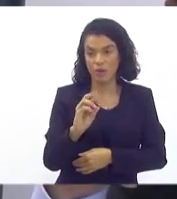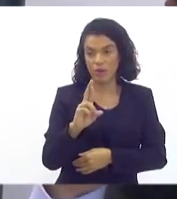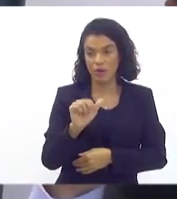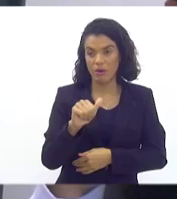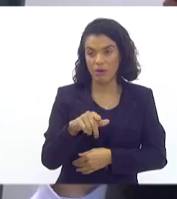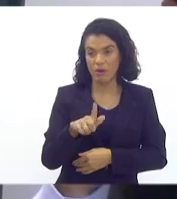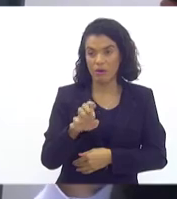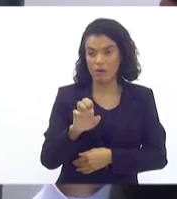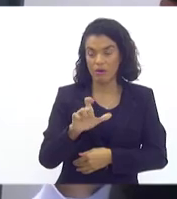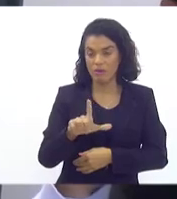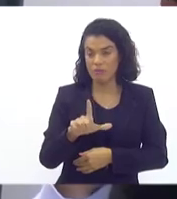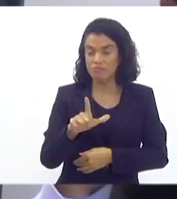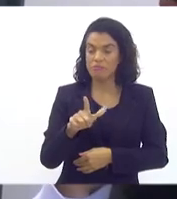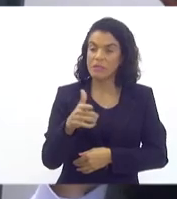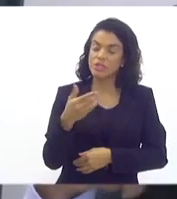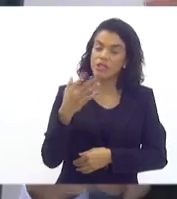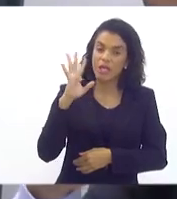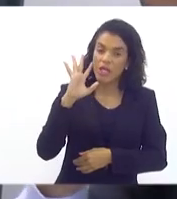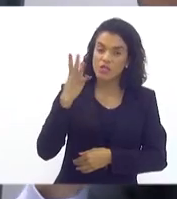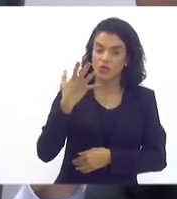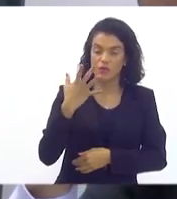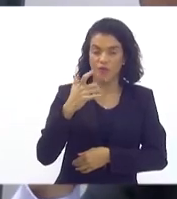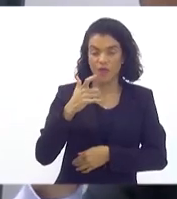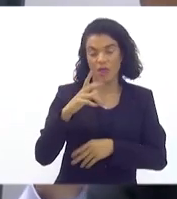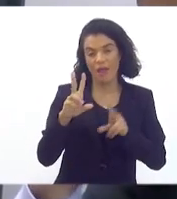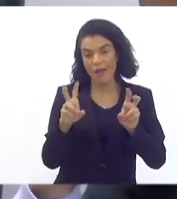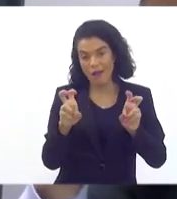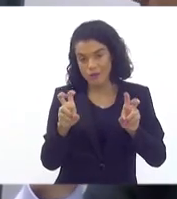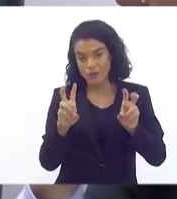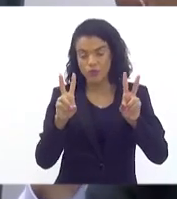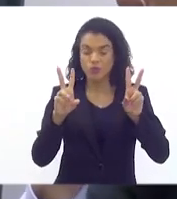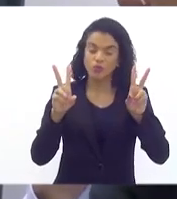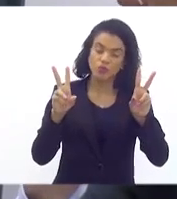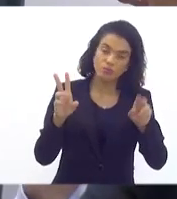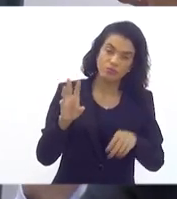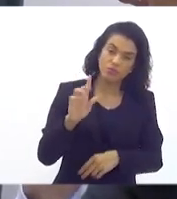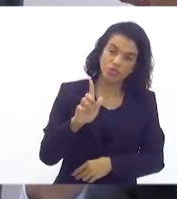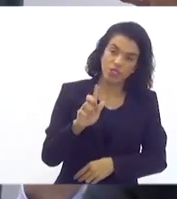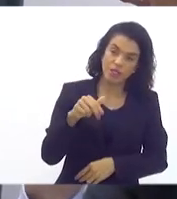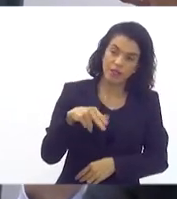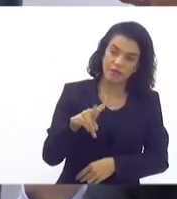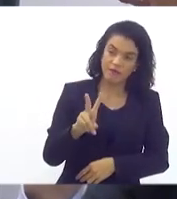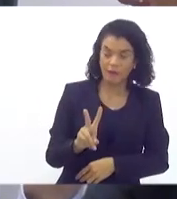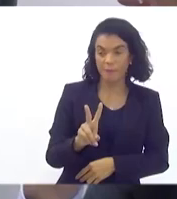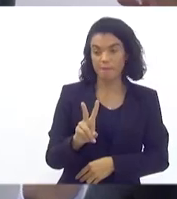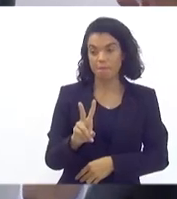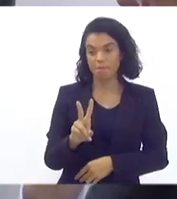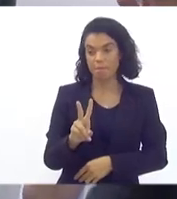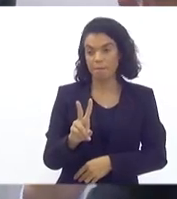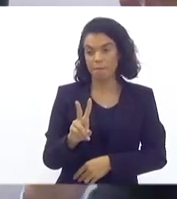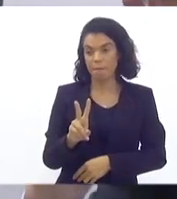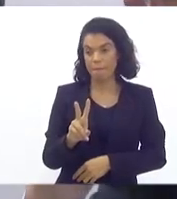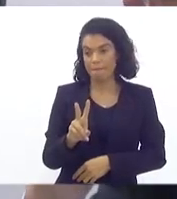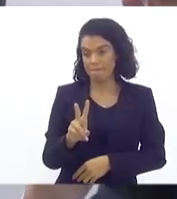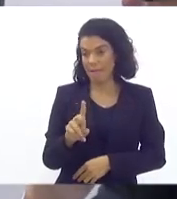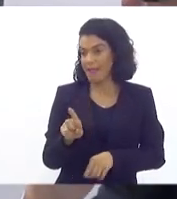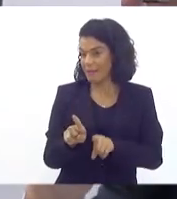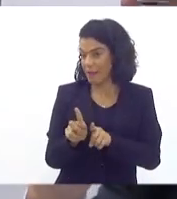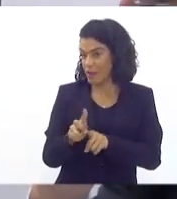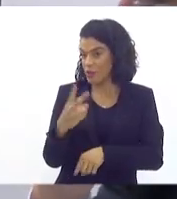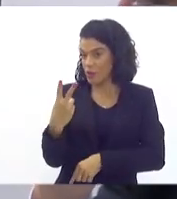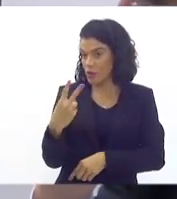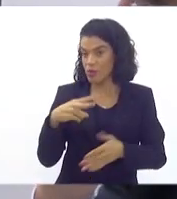esgotar esse assunto referente ao GNV é enviando e tem dois sindicatos